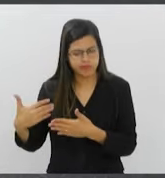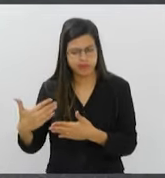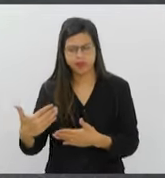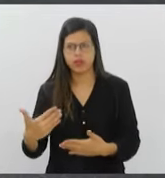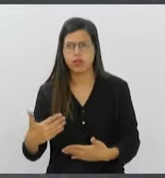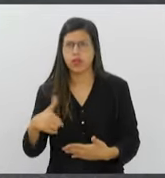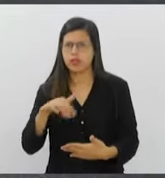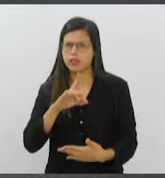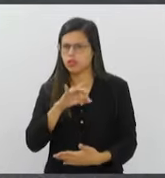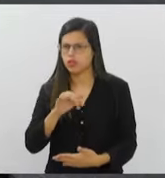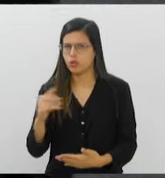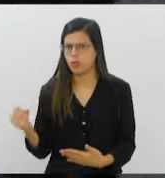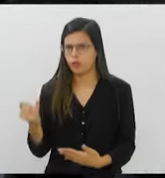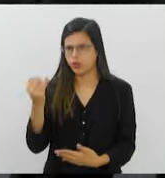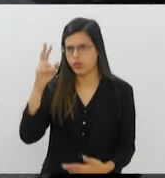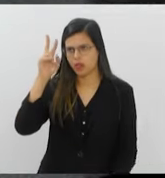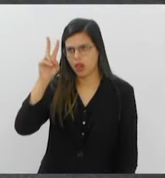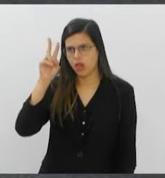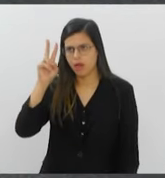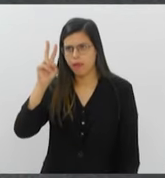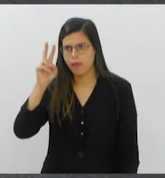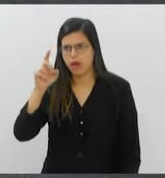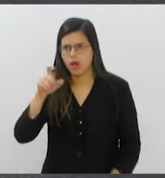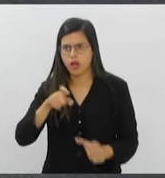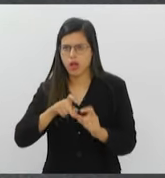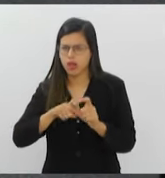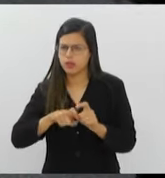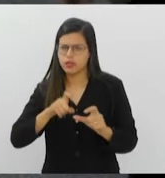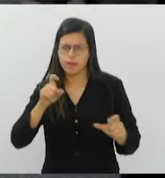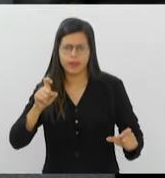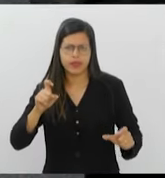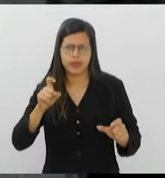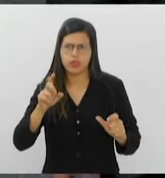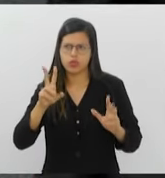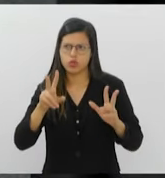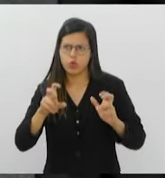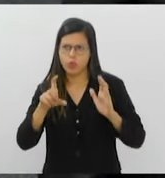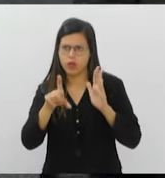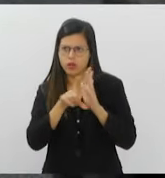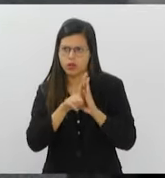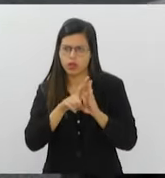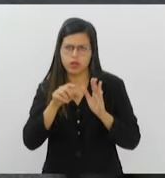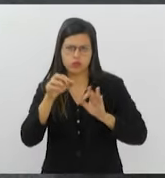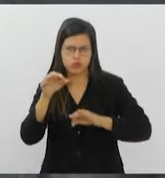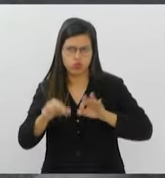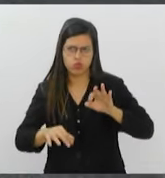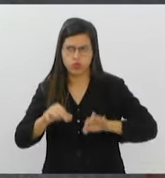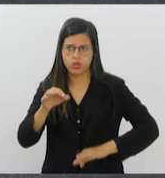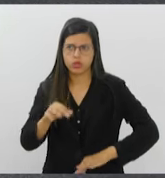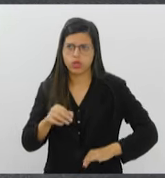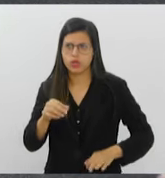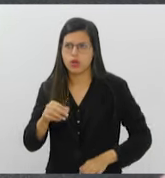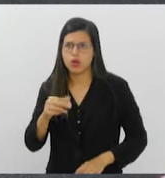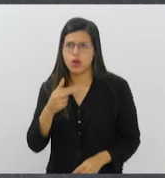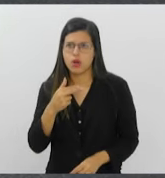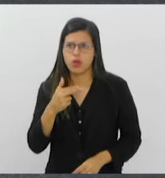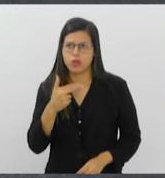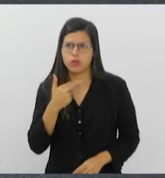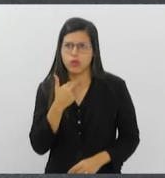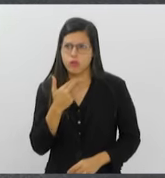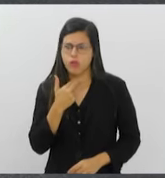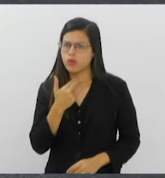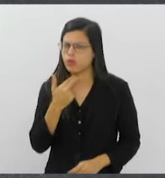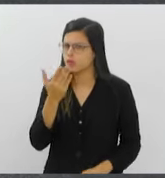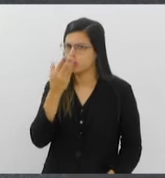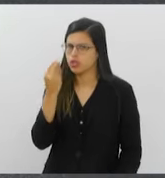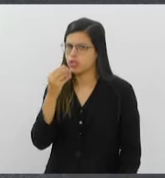dia é importante lembrar. Independente da questão legal, da questão jurídica, essas coisas não podem ficar no esquecimento. A